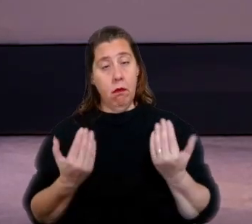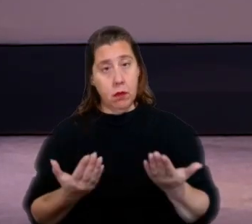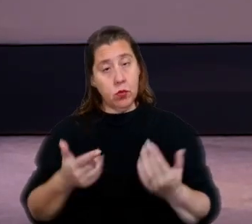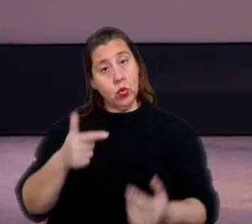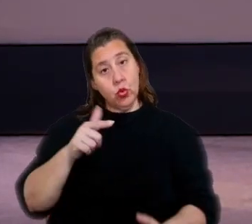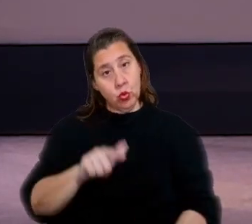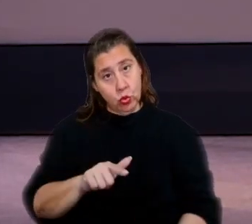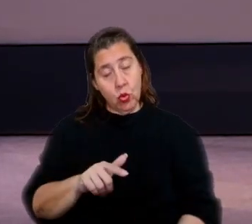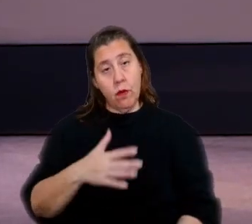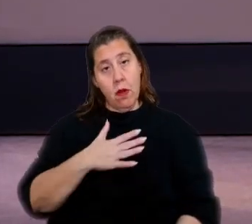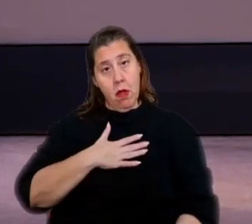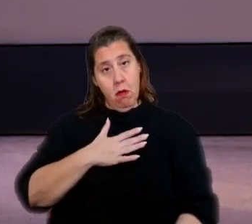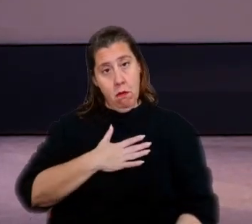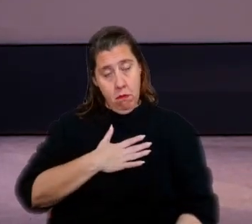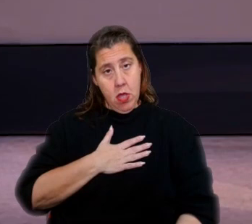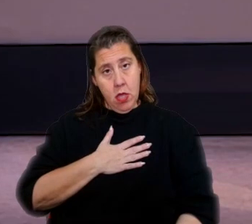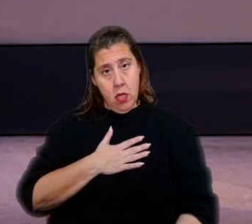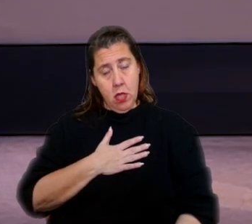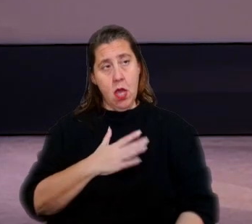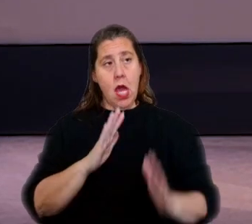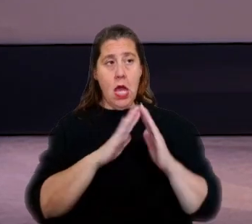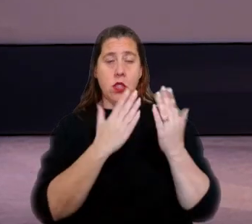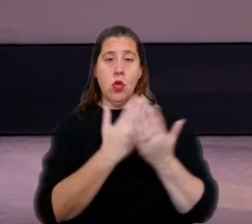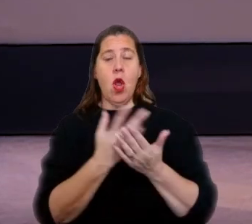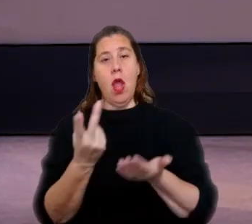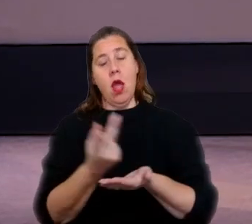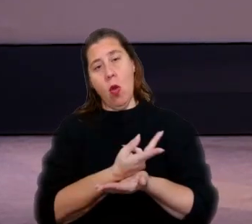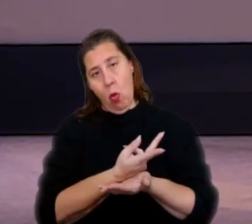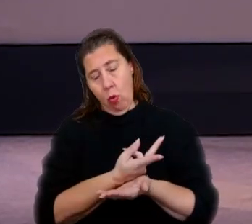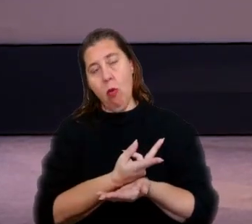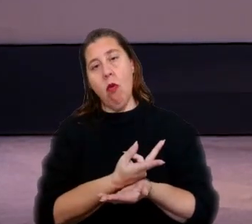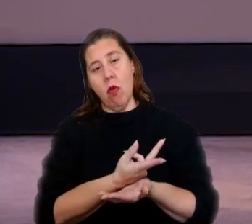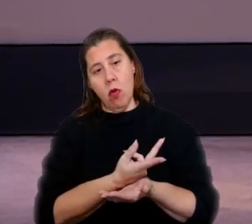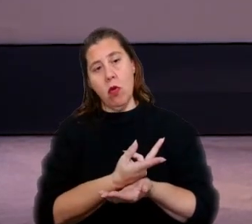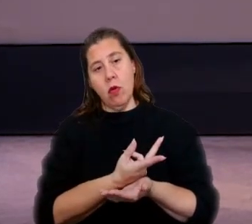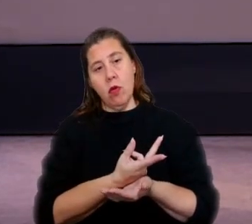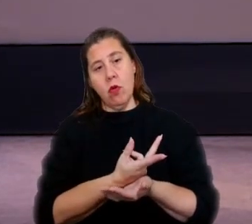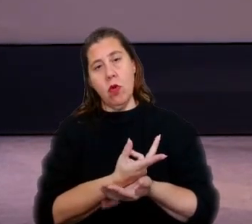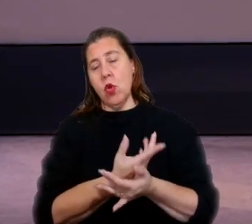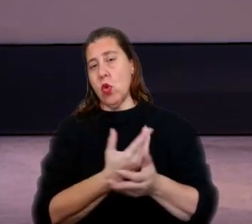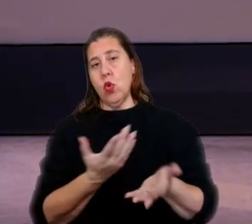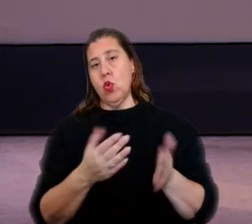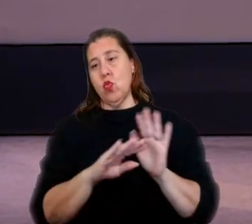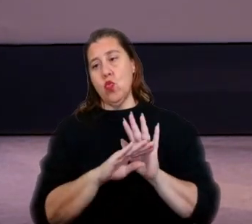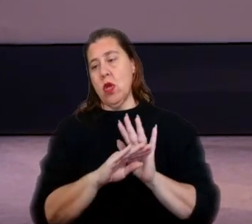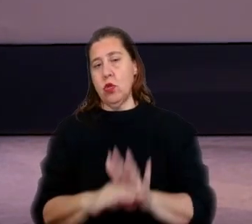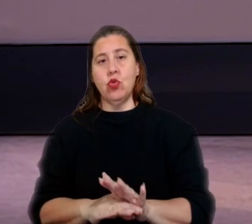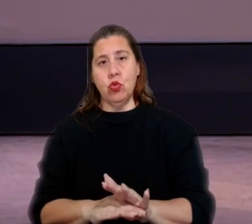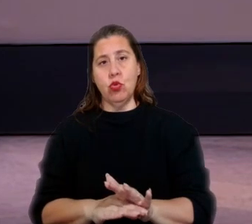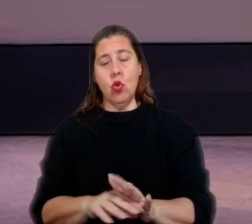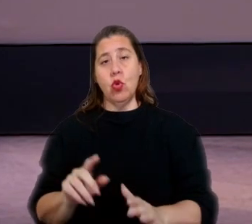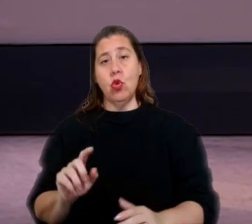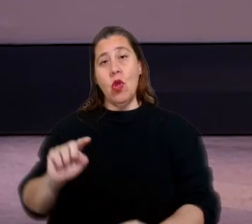Uhum. Bom, então, eu acho que de novo, para mim a escola falhou muito, né? A escola não interviu, a